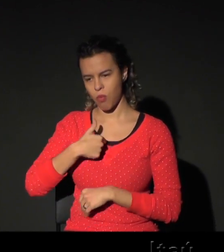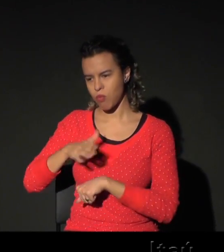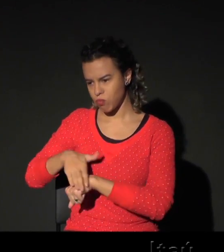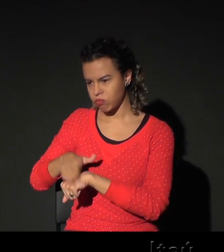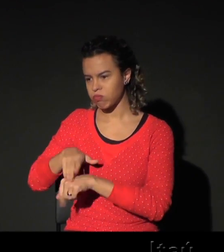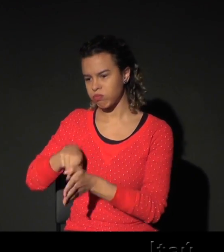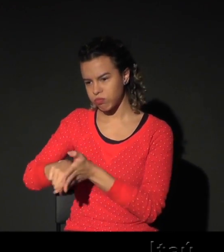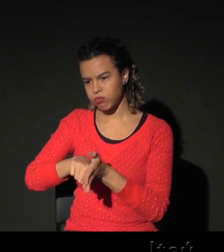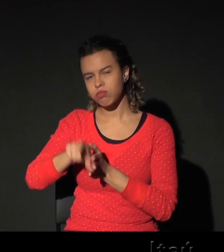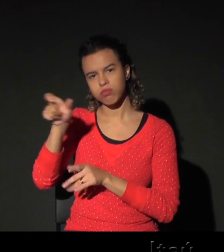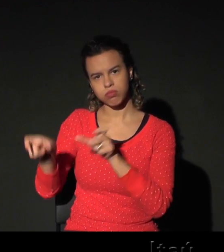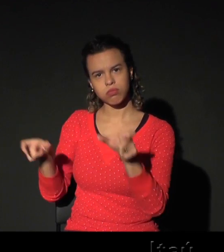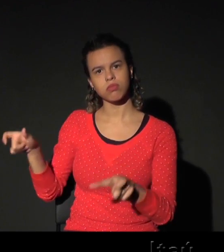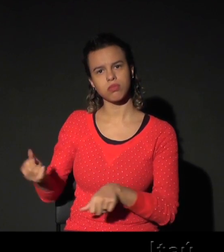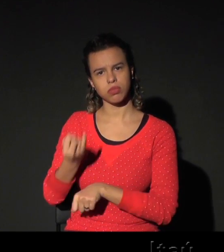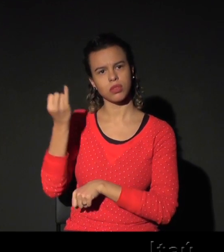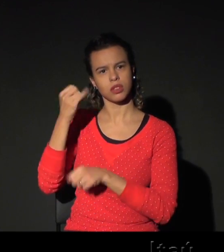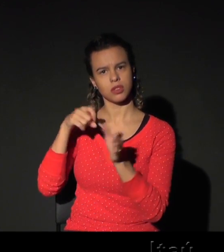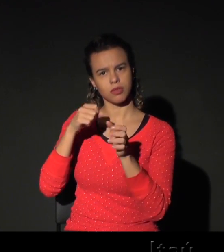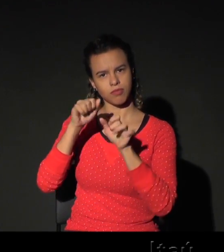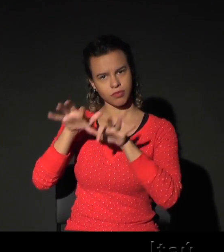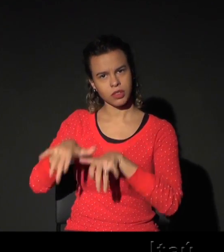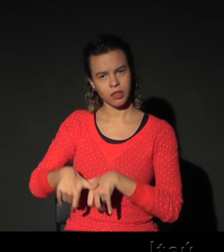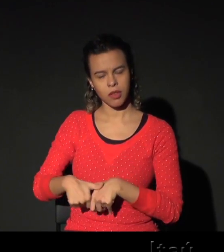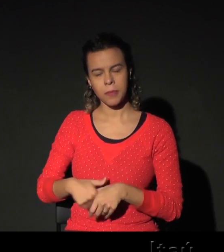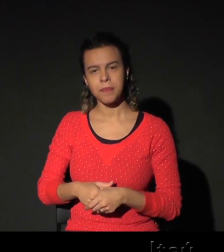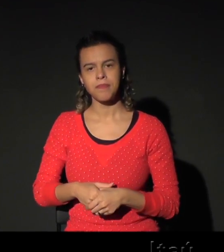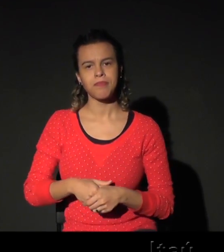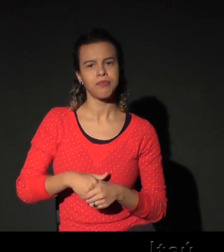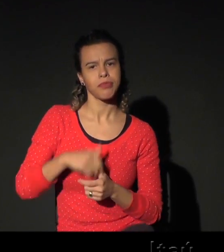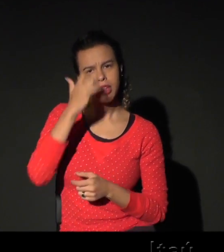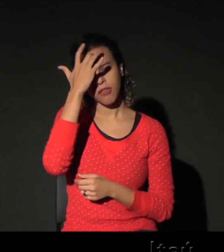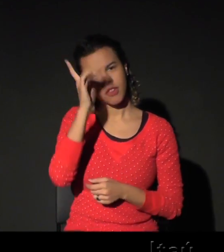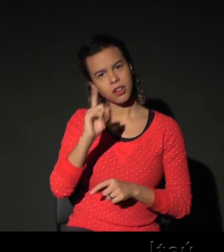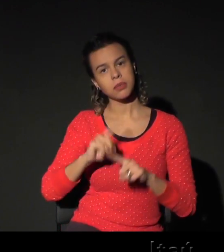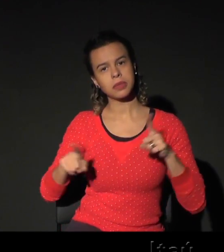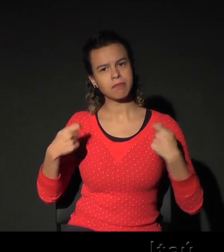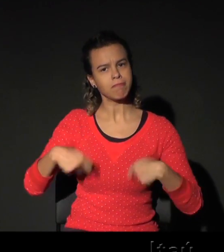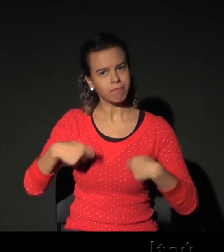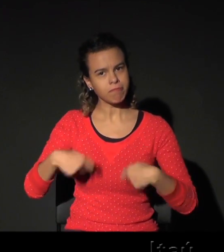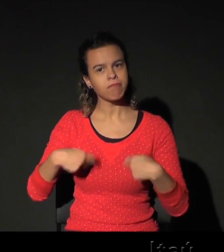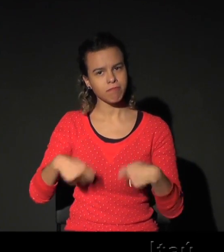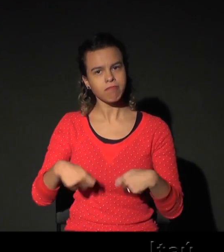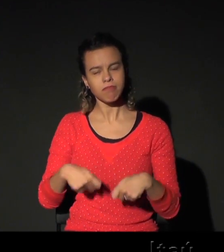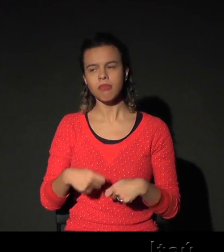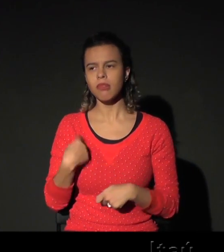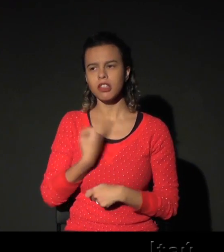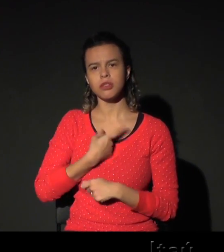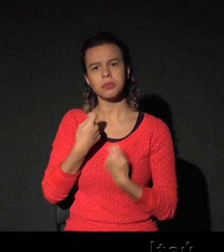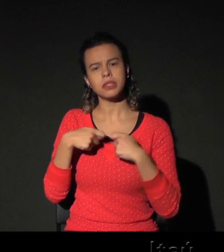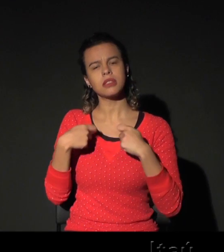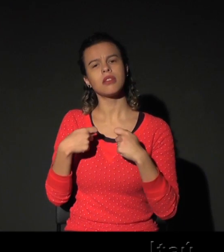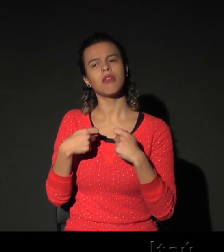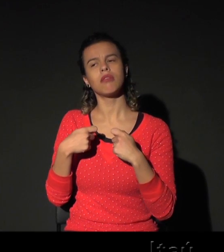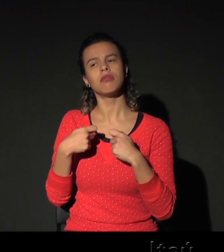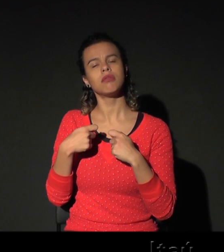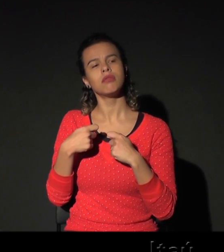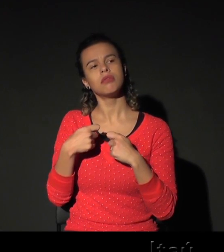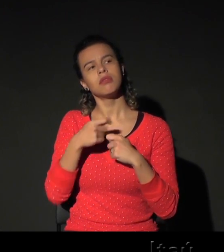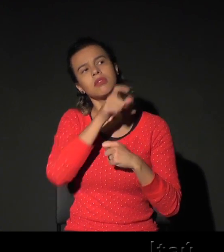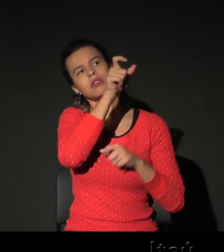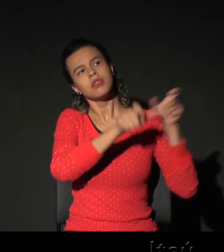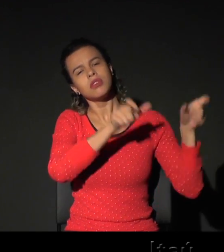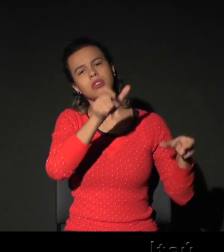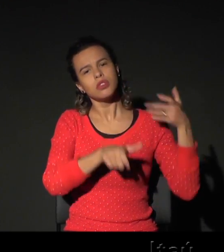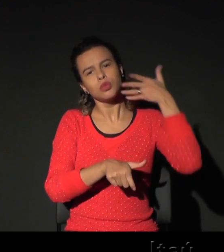aquilo não é não é um exercício fácil mas eu acho que ele é um exercício necessário a gente questionar Qual é esse discurso autorizado